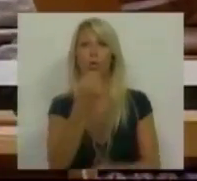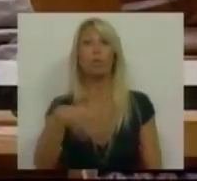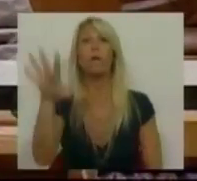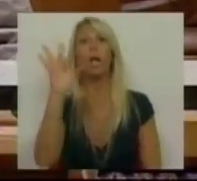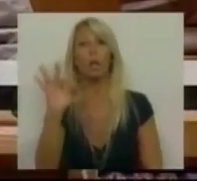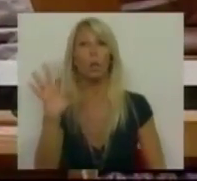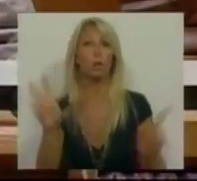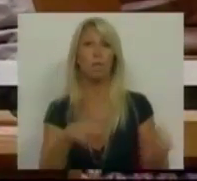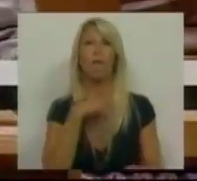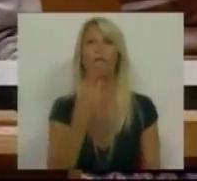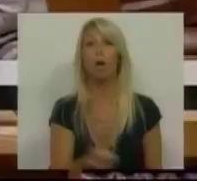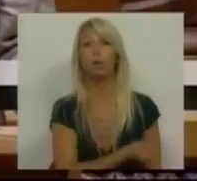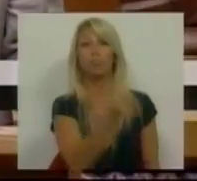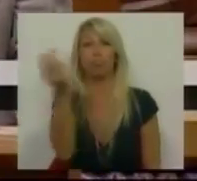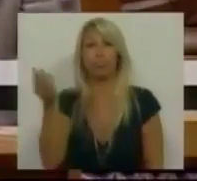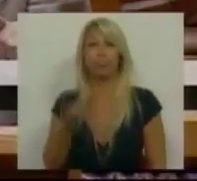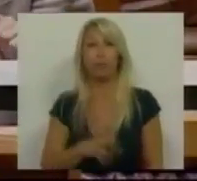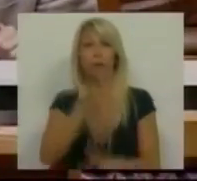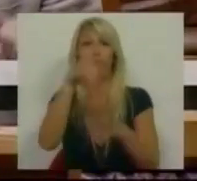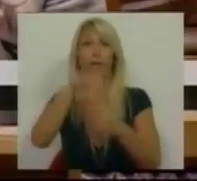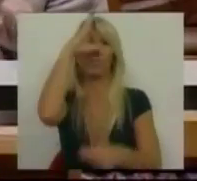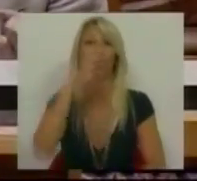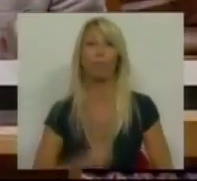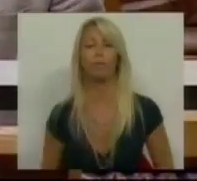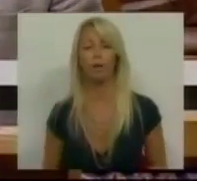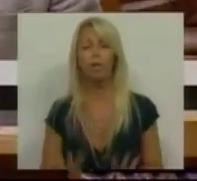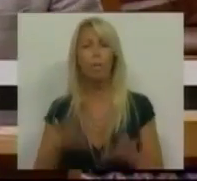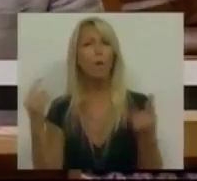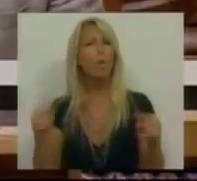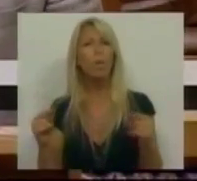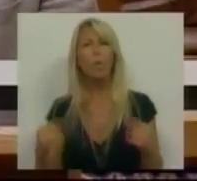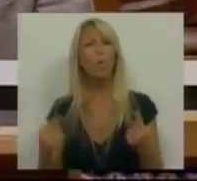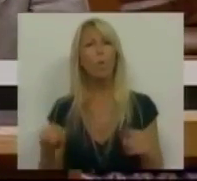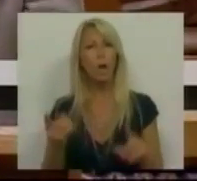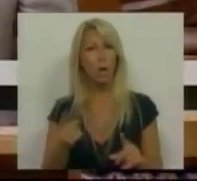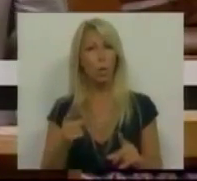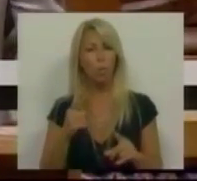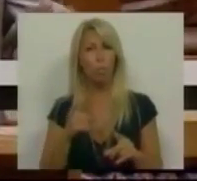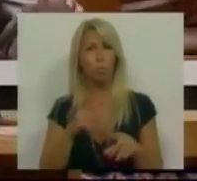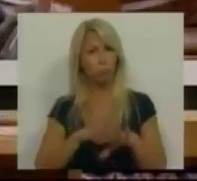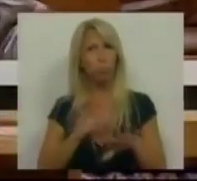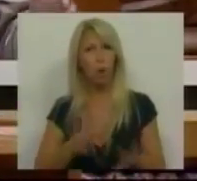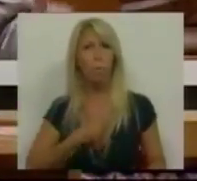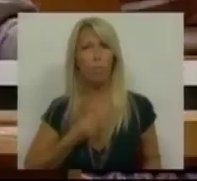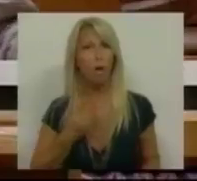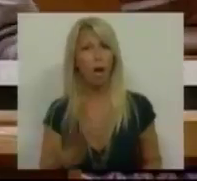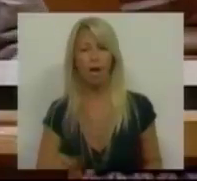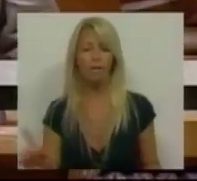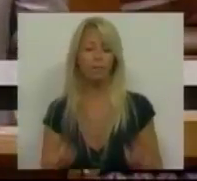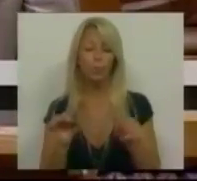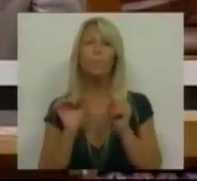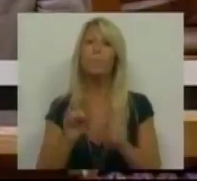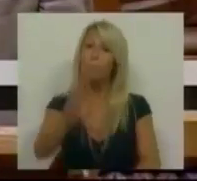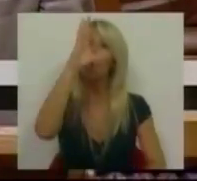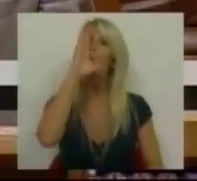várias vozes da política deste Governo. Mas não é o único motivo de preocupação. Este é também o Governo